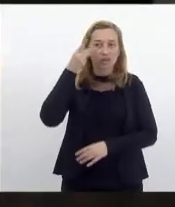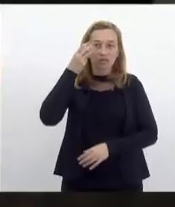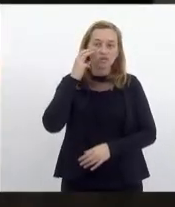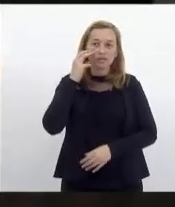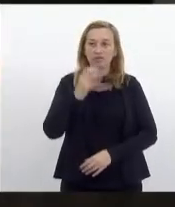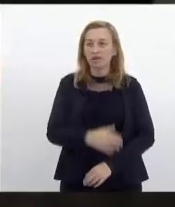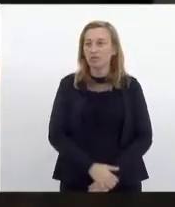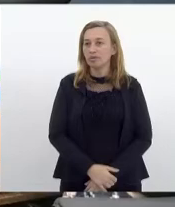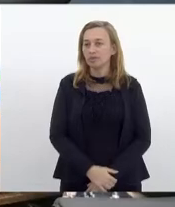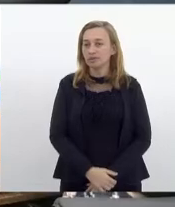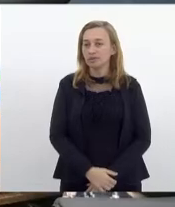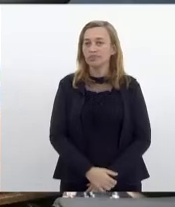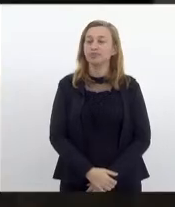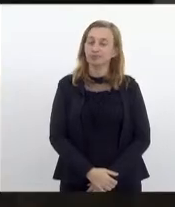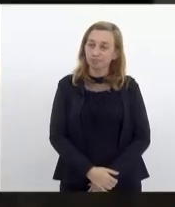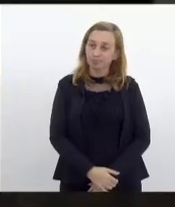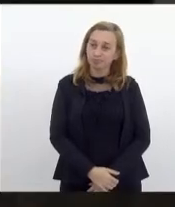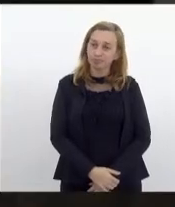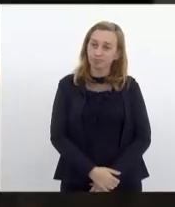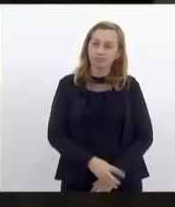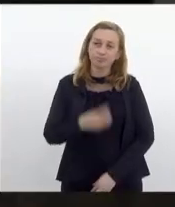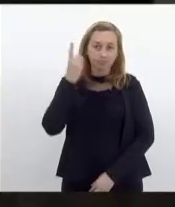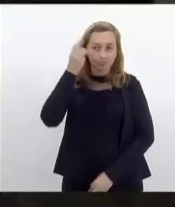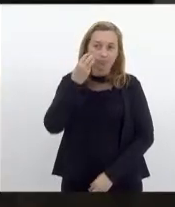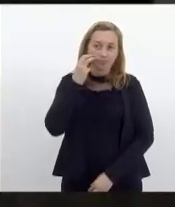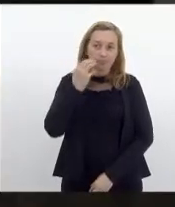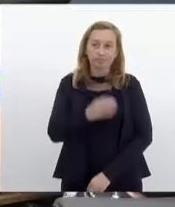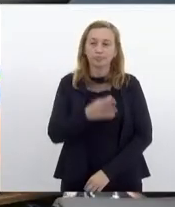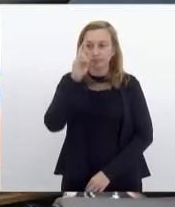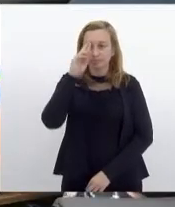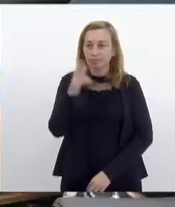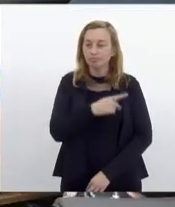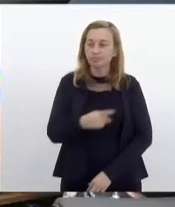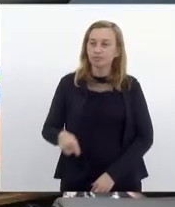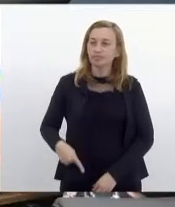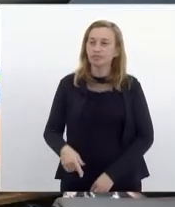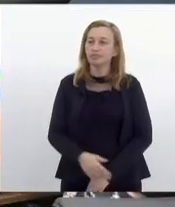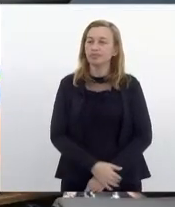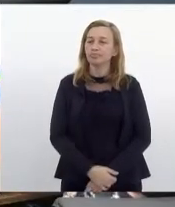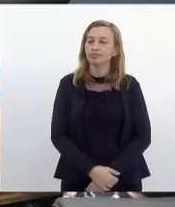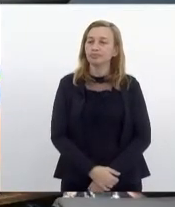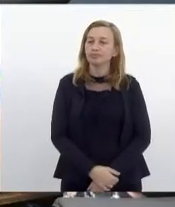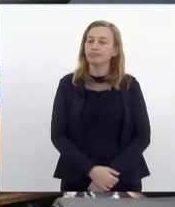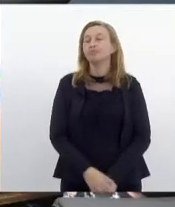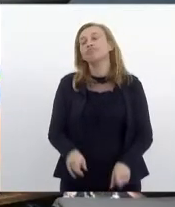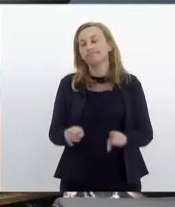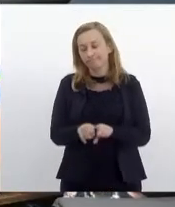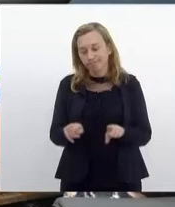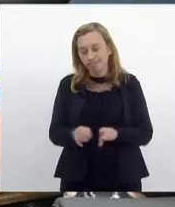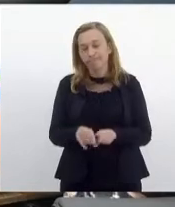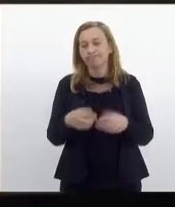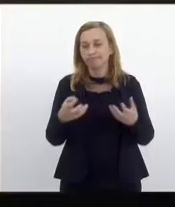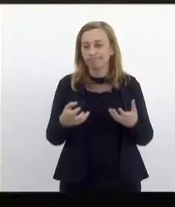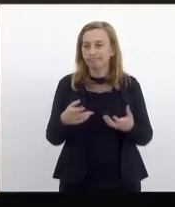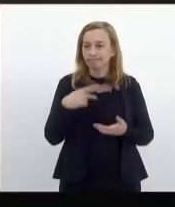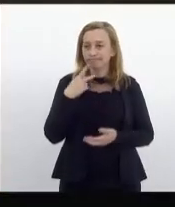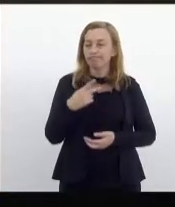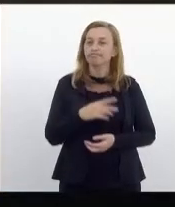Carneiro. Deputado Valdec Carneiro. Senhor presidente, eu também quero,